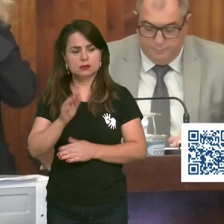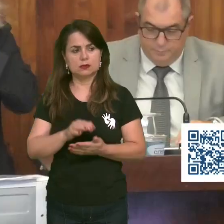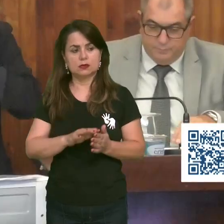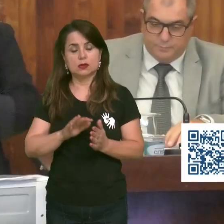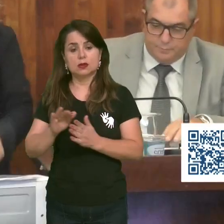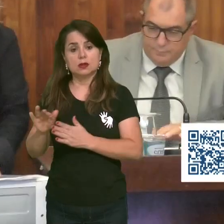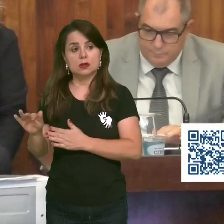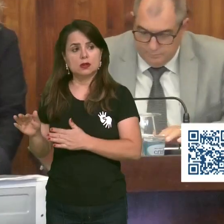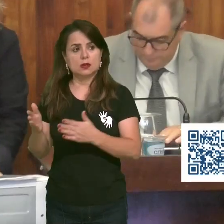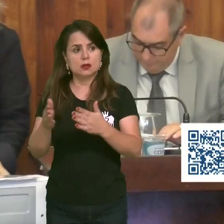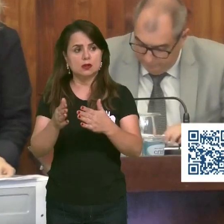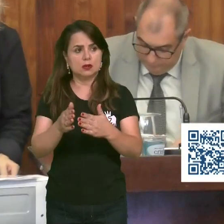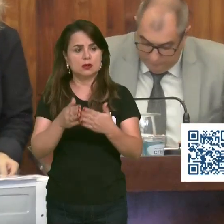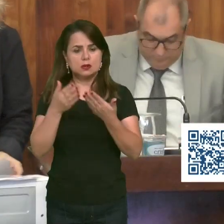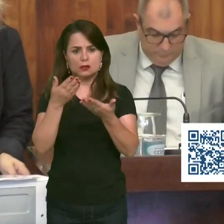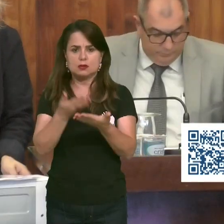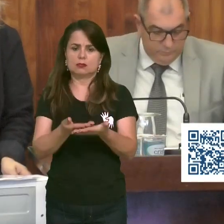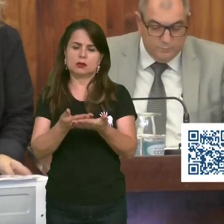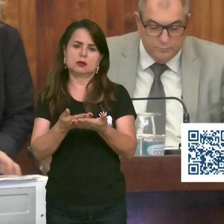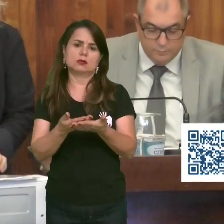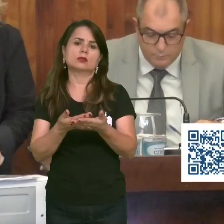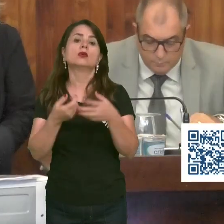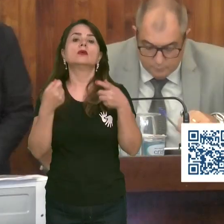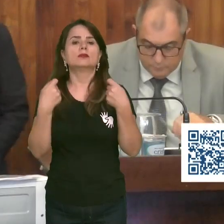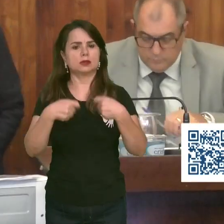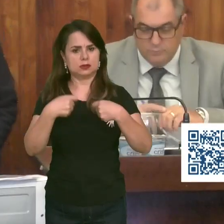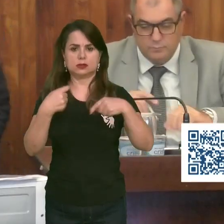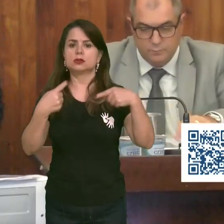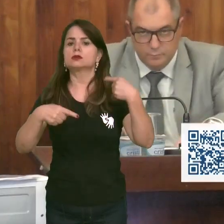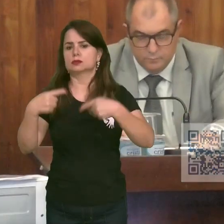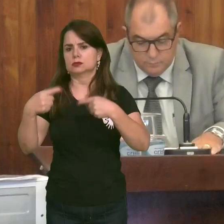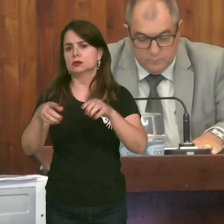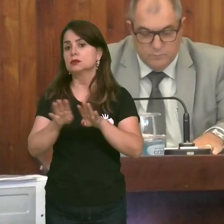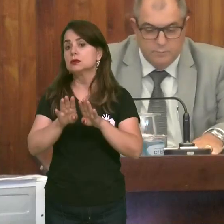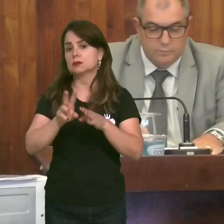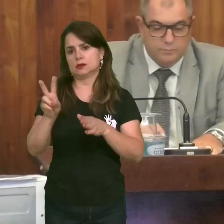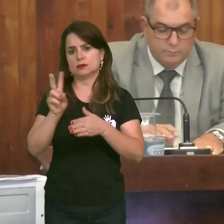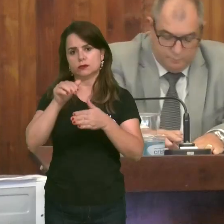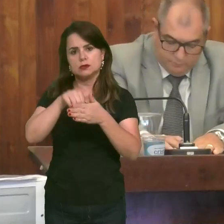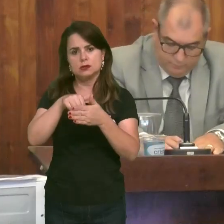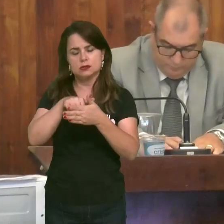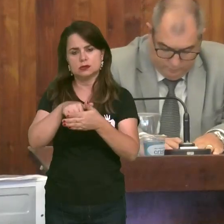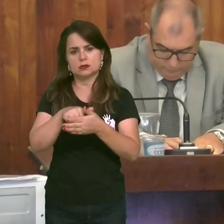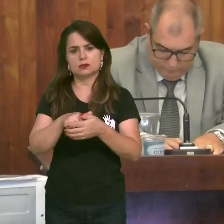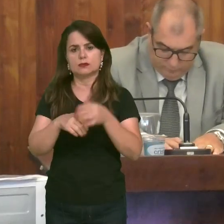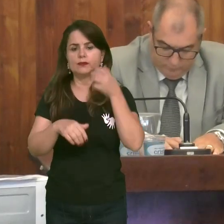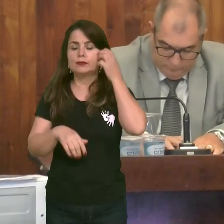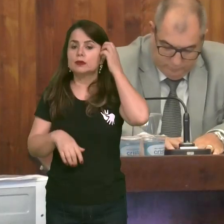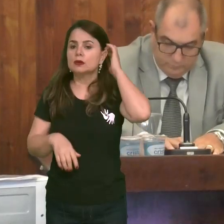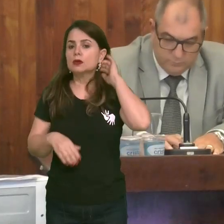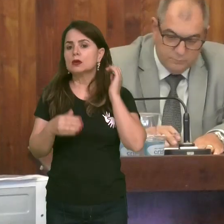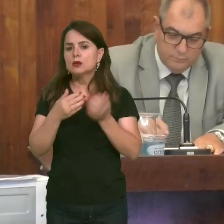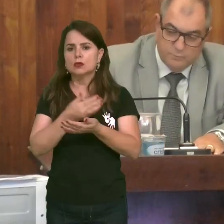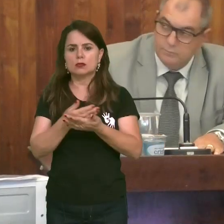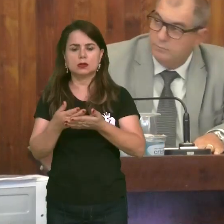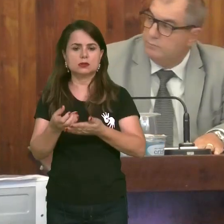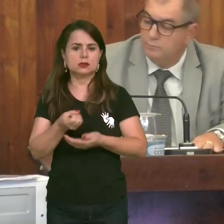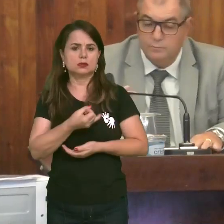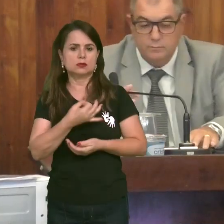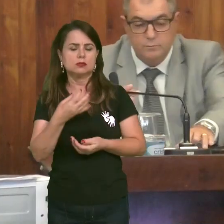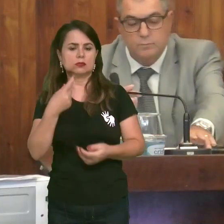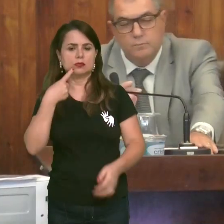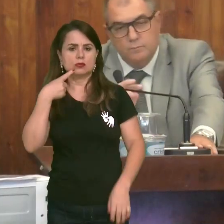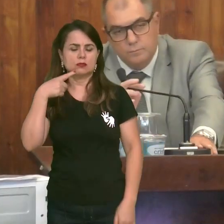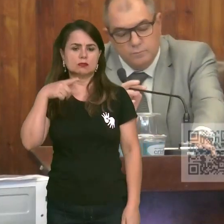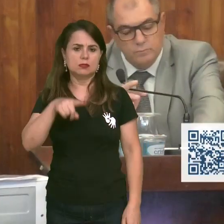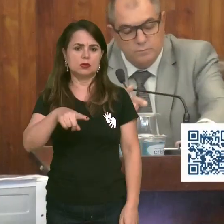requerimentos que depende de discussão e votação iniciaremos pelo requerimento de número 1867 do vereador